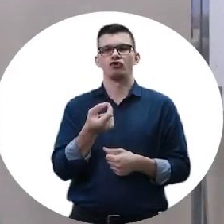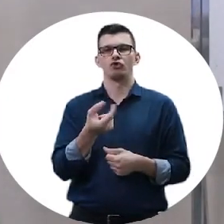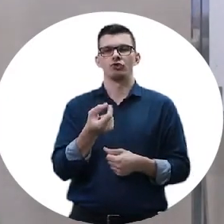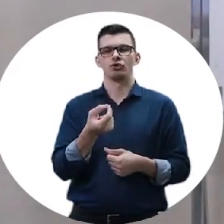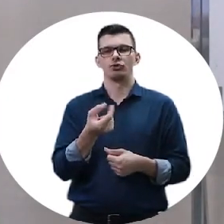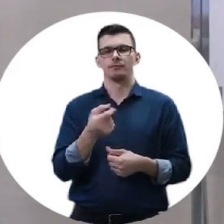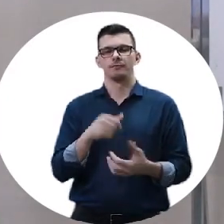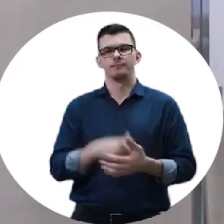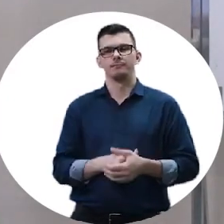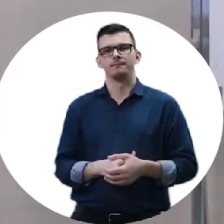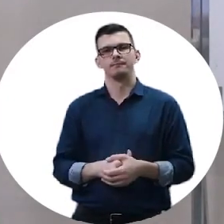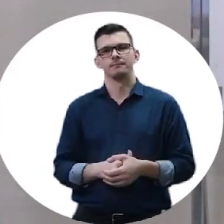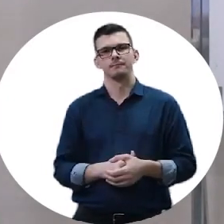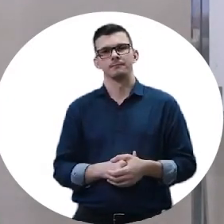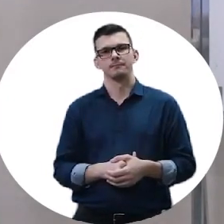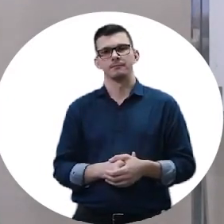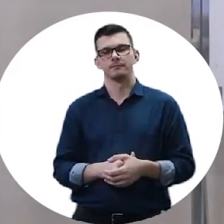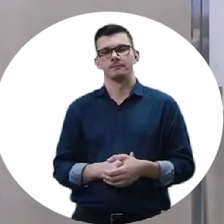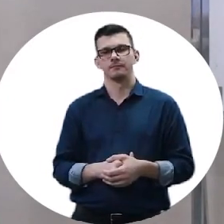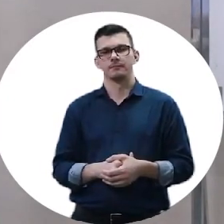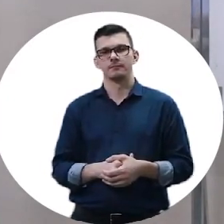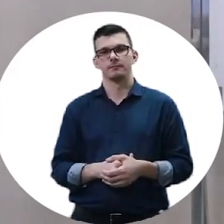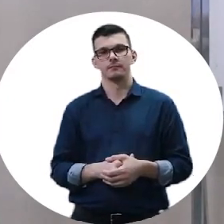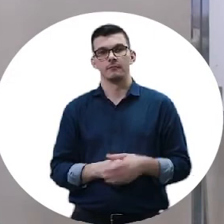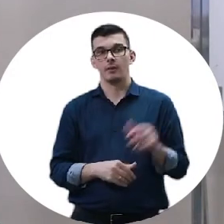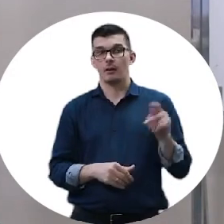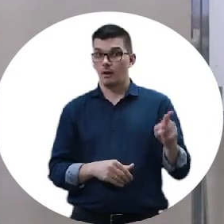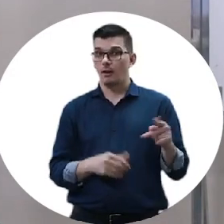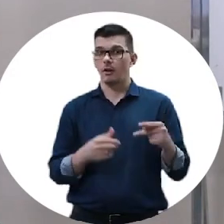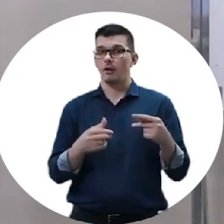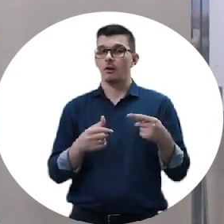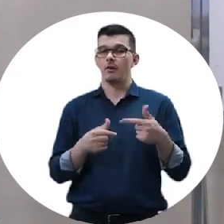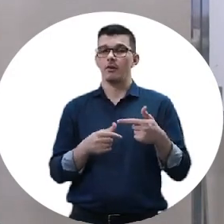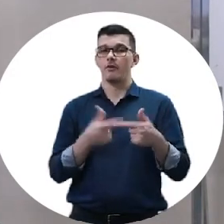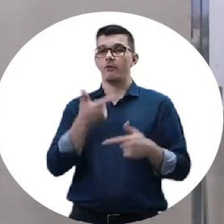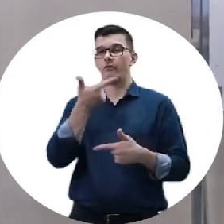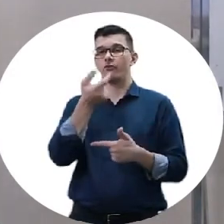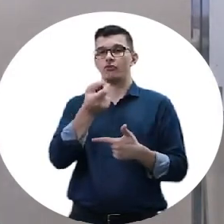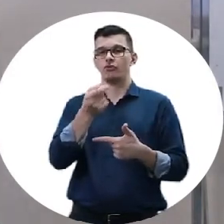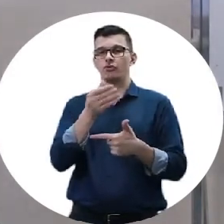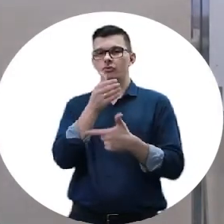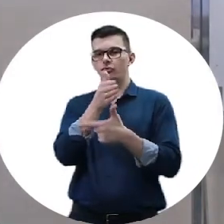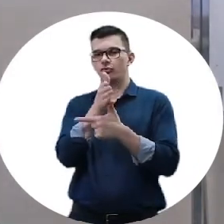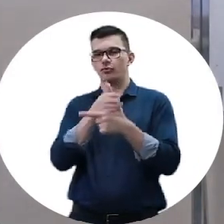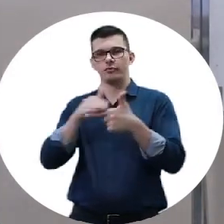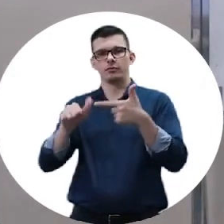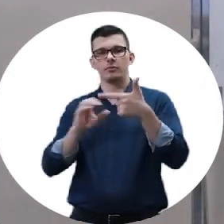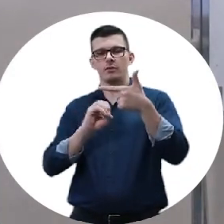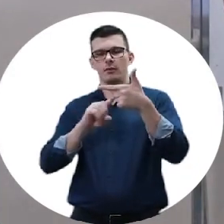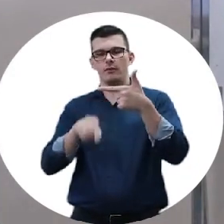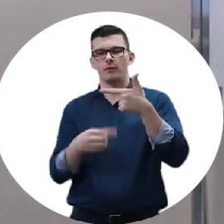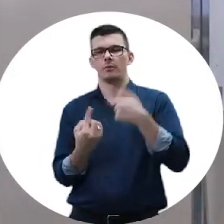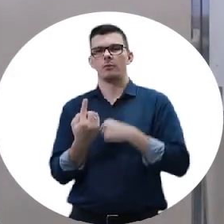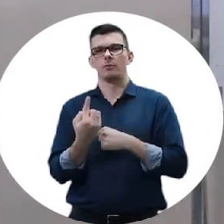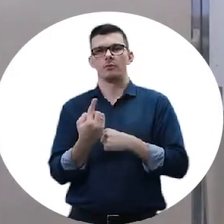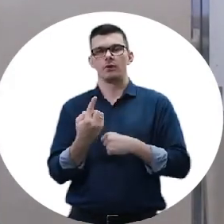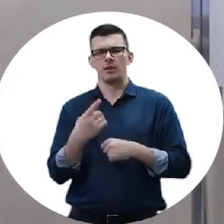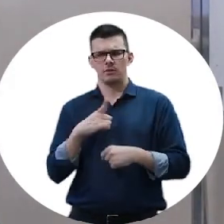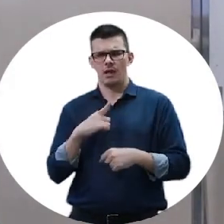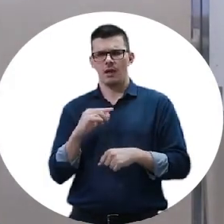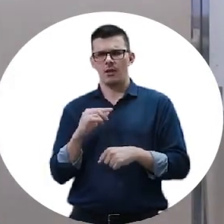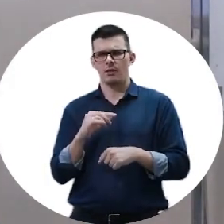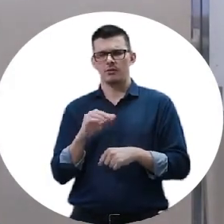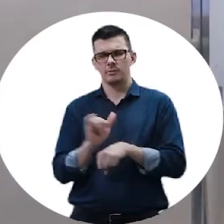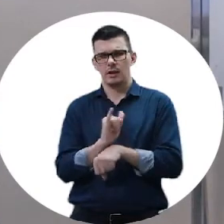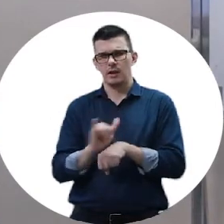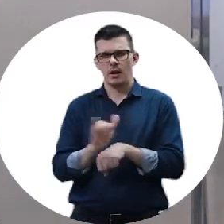K, 20 dividido por 0,1. Como é que eu faço? Existe um macetezinho para fazer